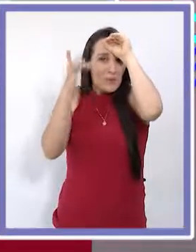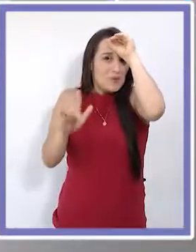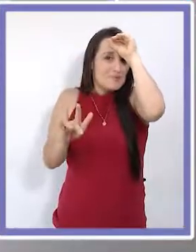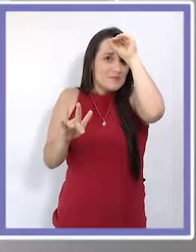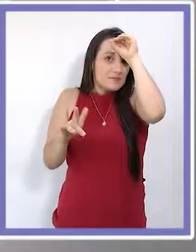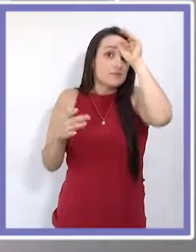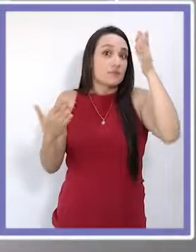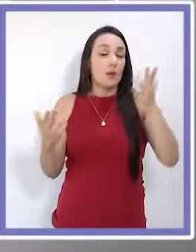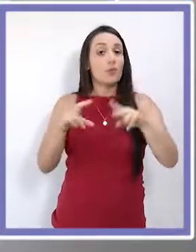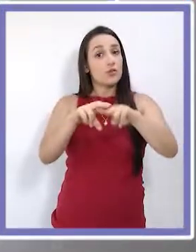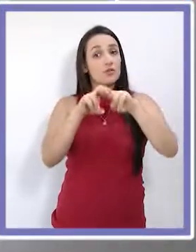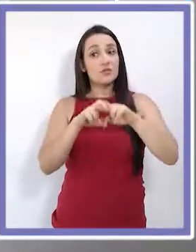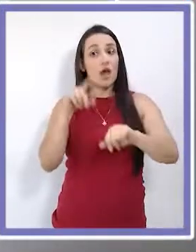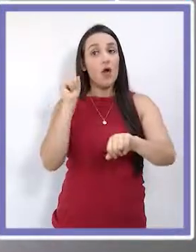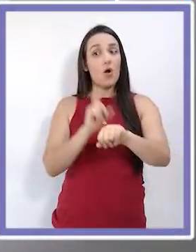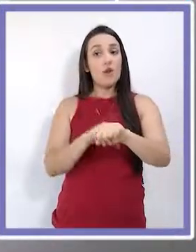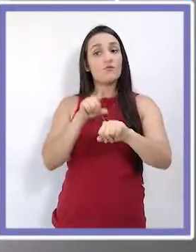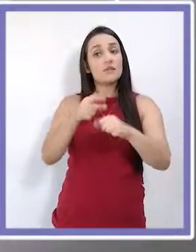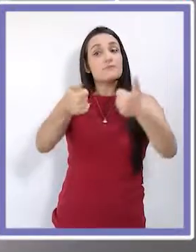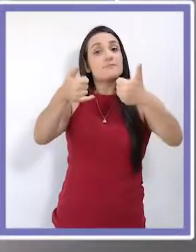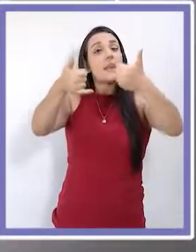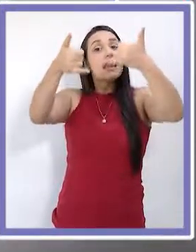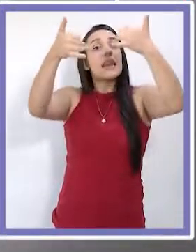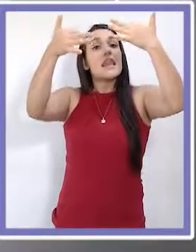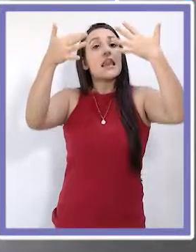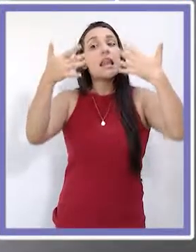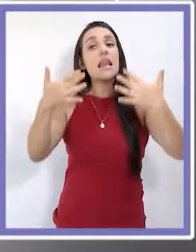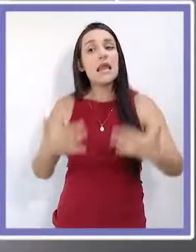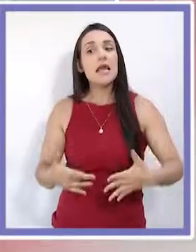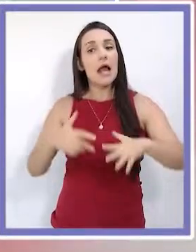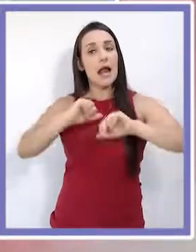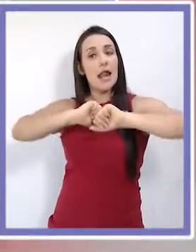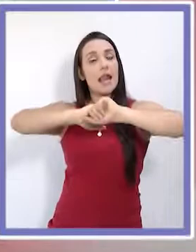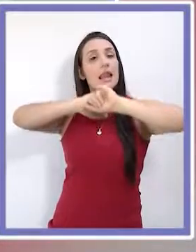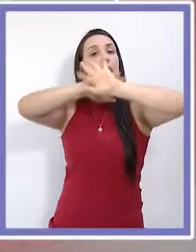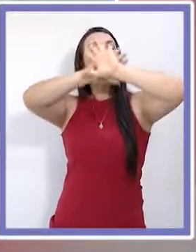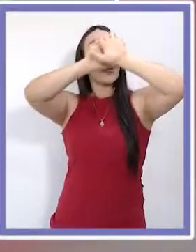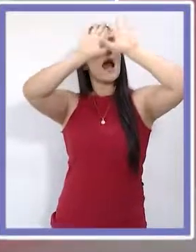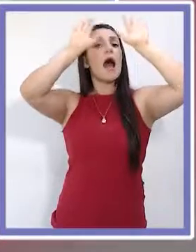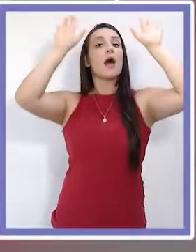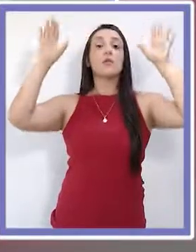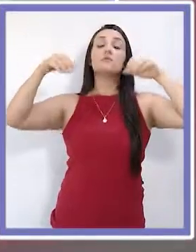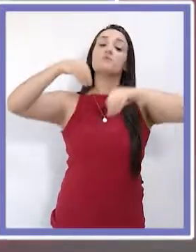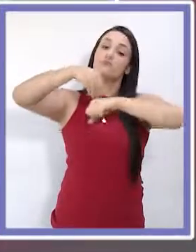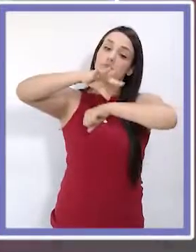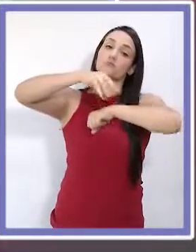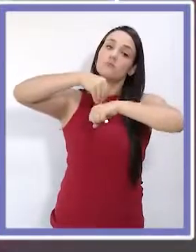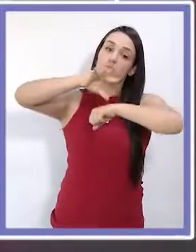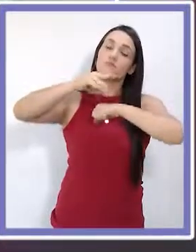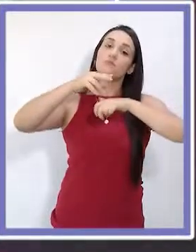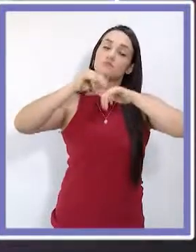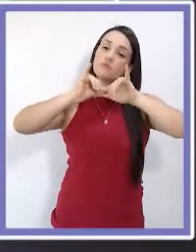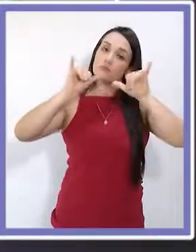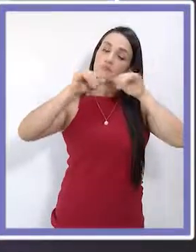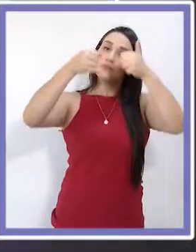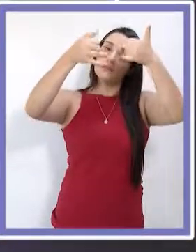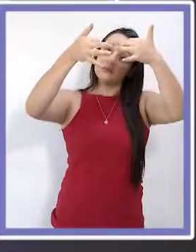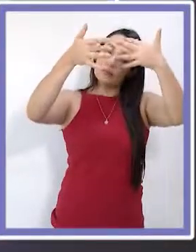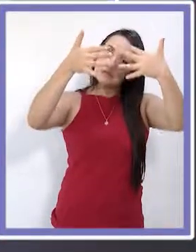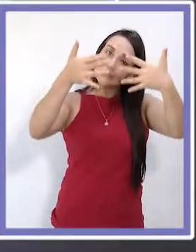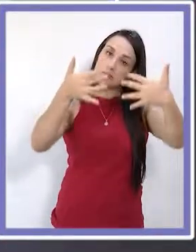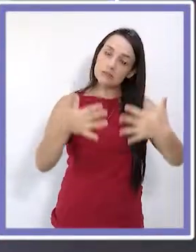quando você traz luz, traz dados, traz a ciência